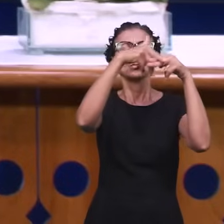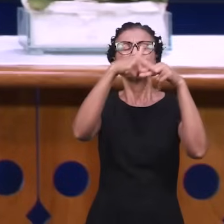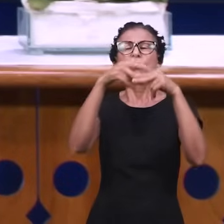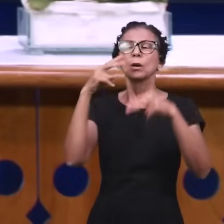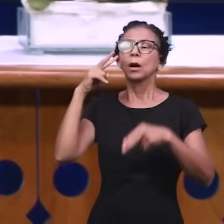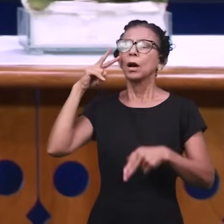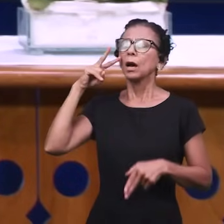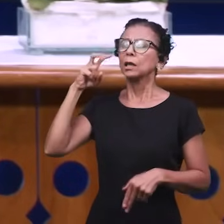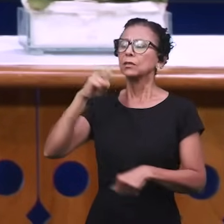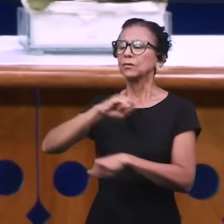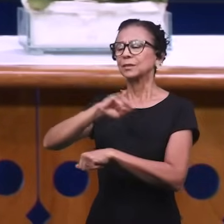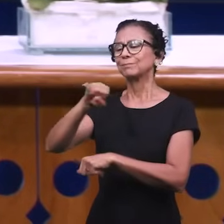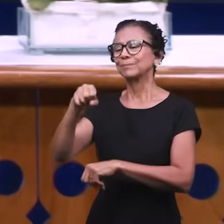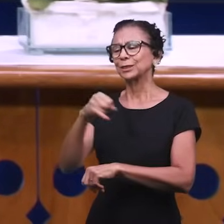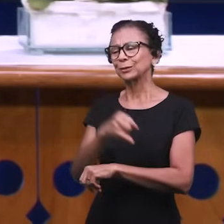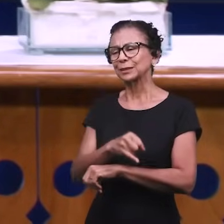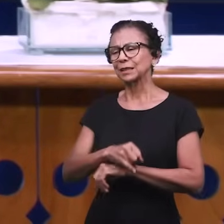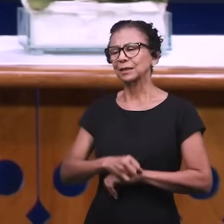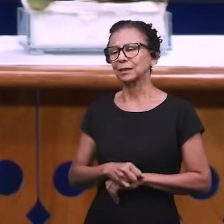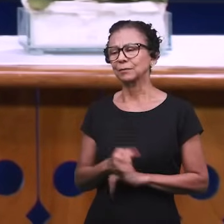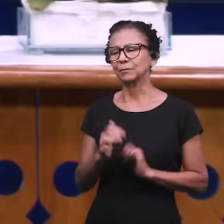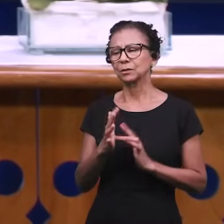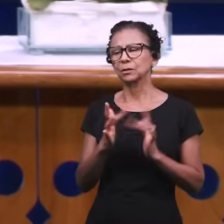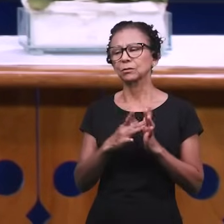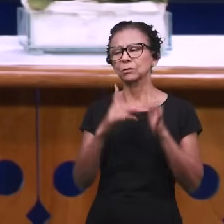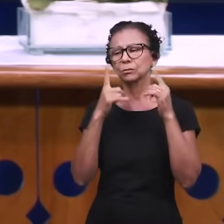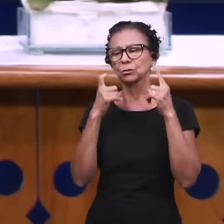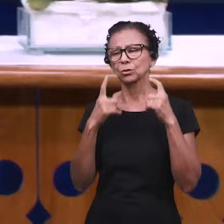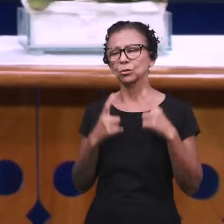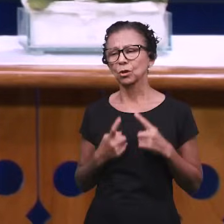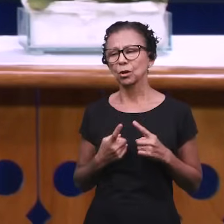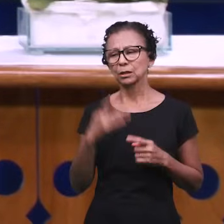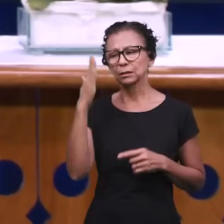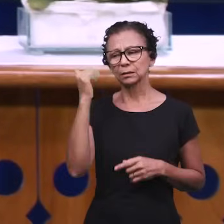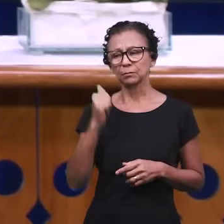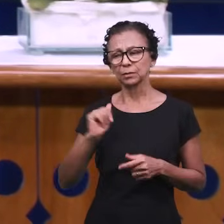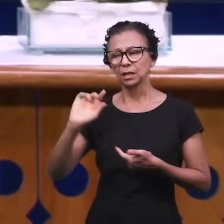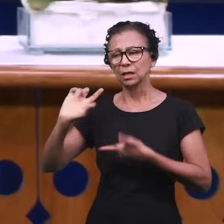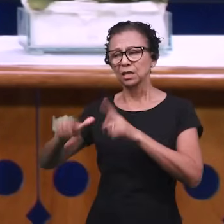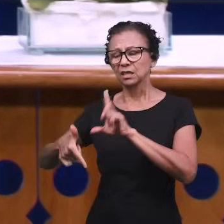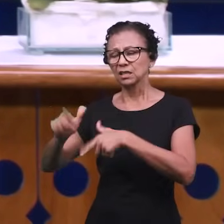sabia que Israel não iria aceitá-lo. Israel esperava um rei